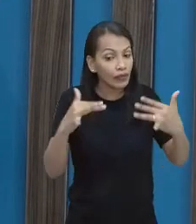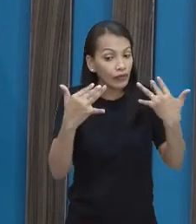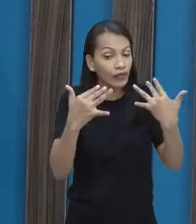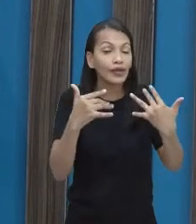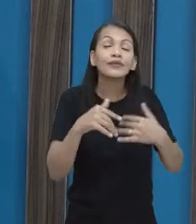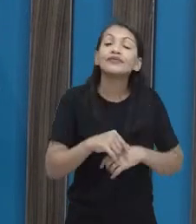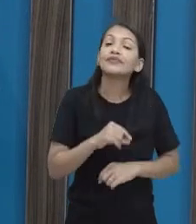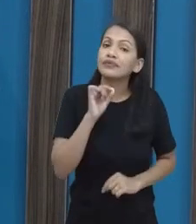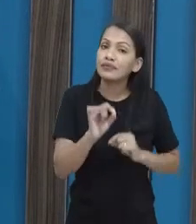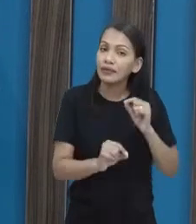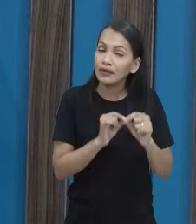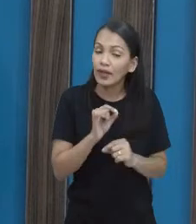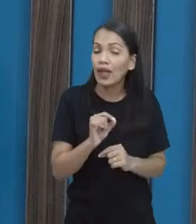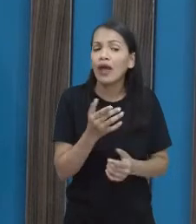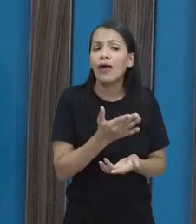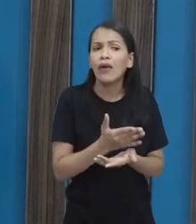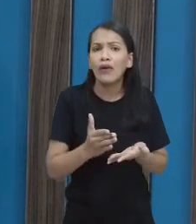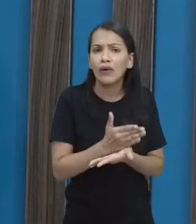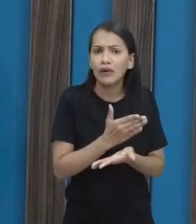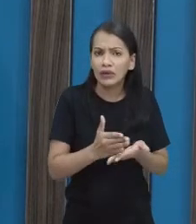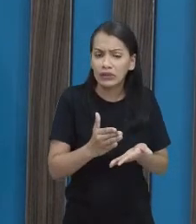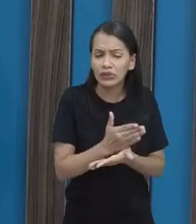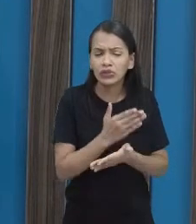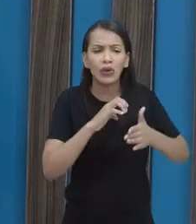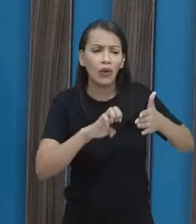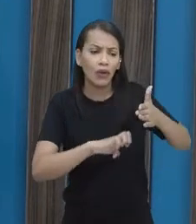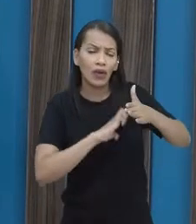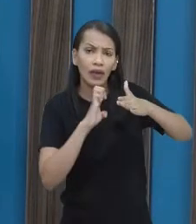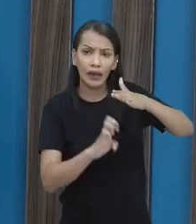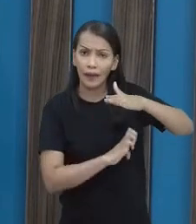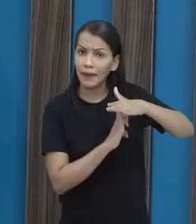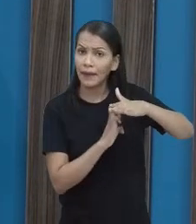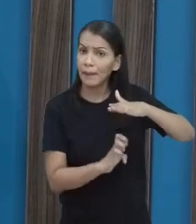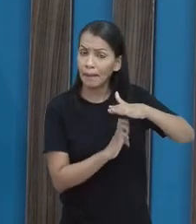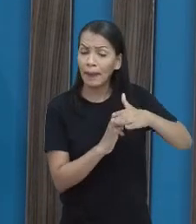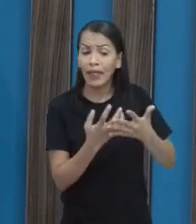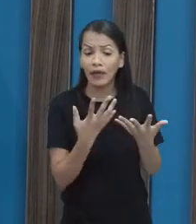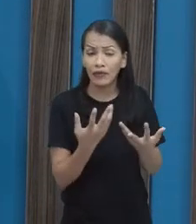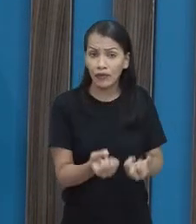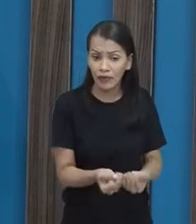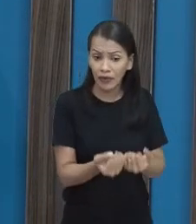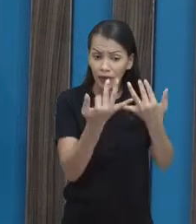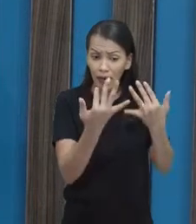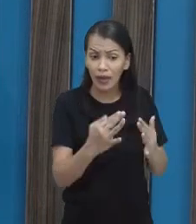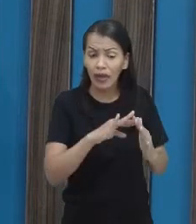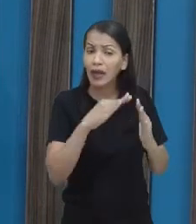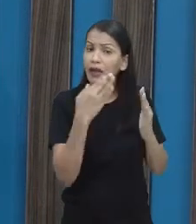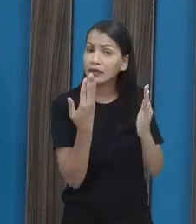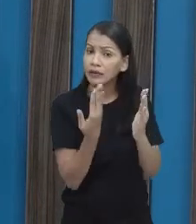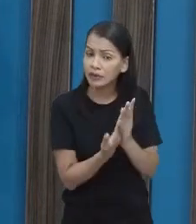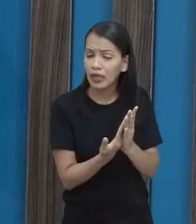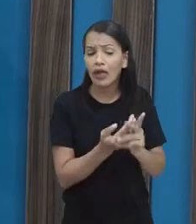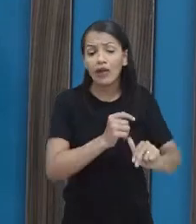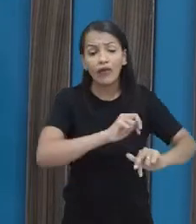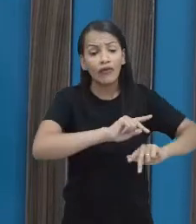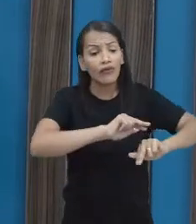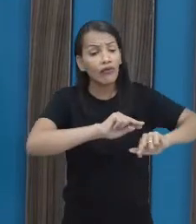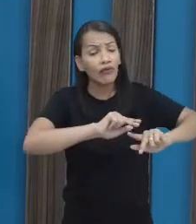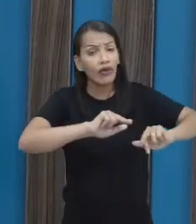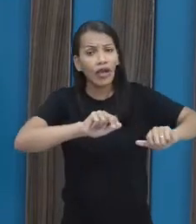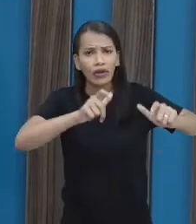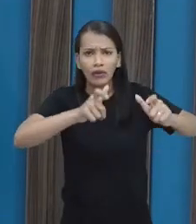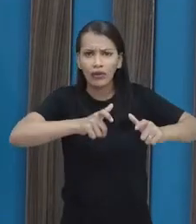Olha, estamos com muitas empresas, né? E vamos falar na escola, e vamos falar em